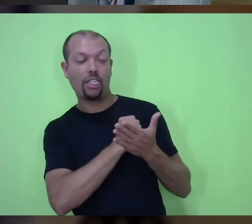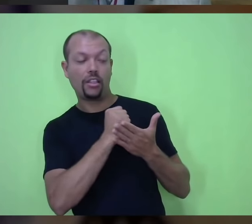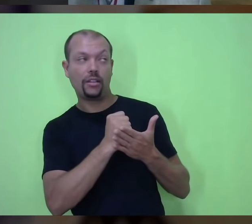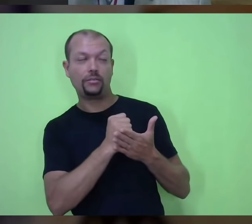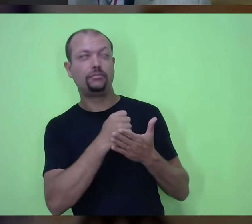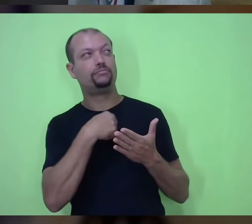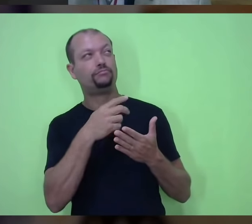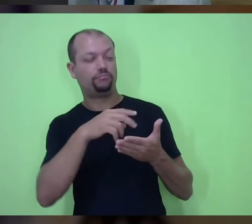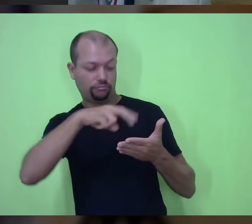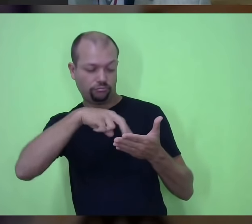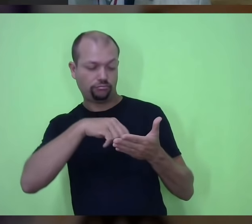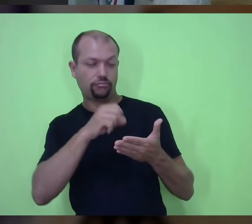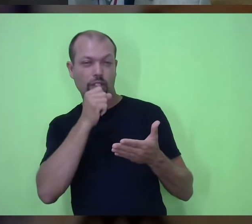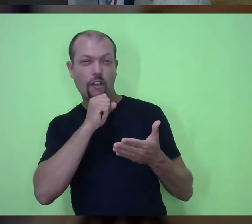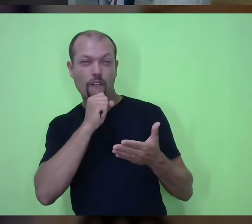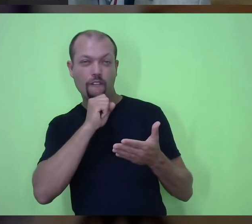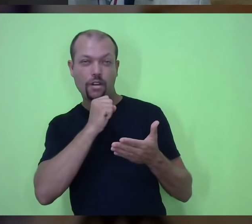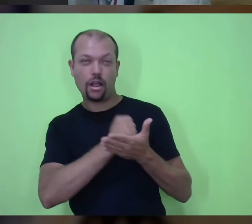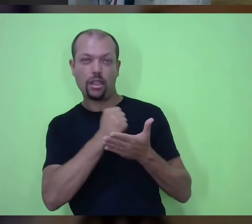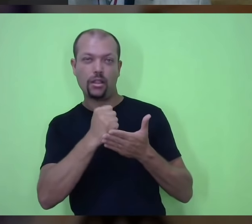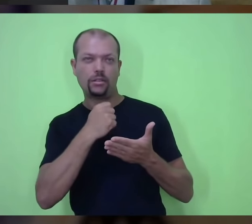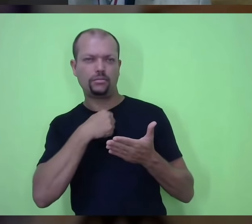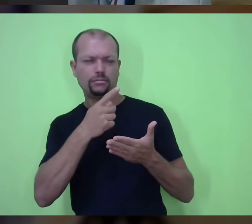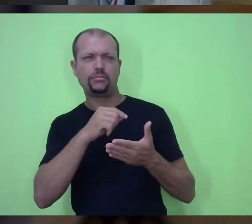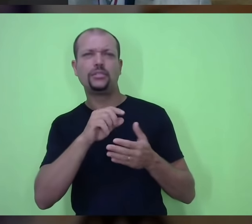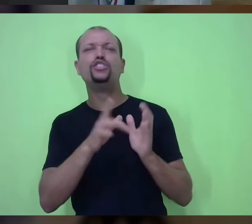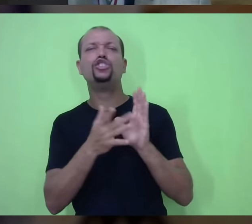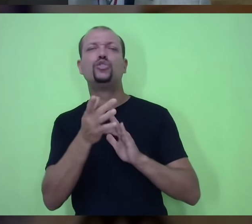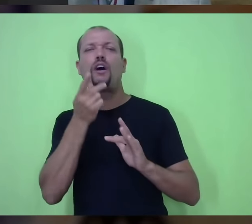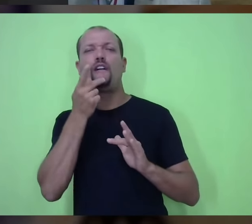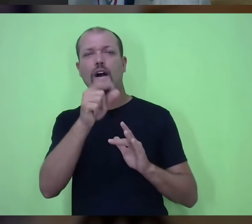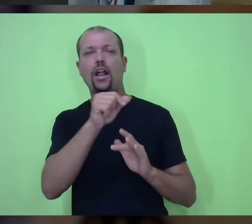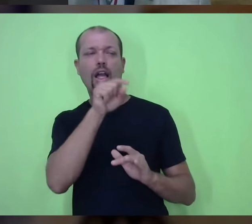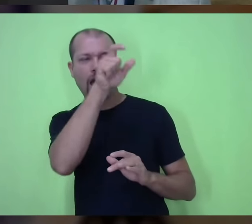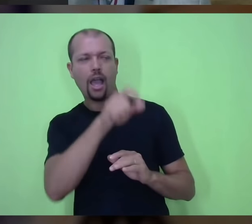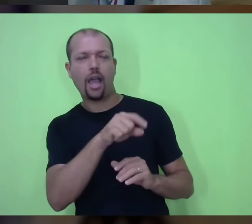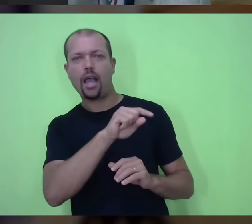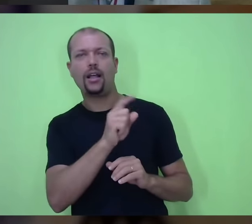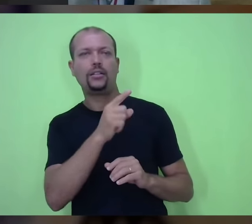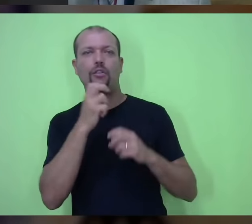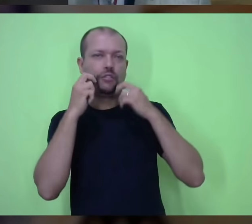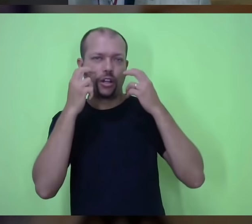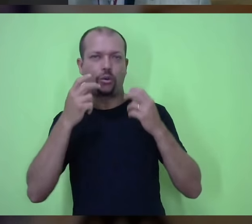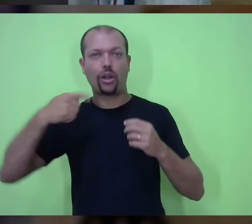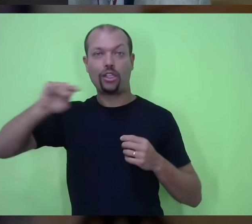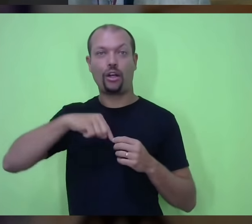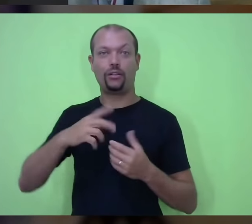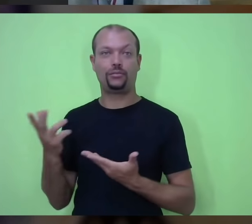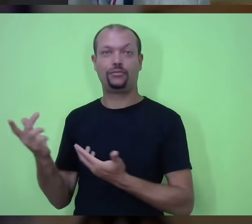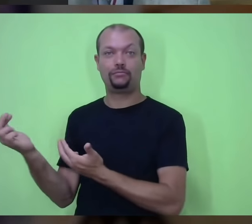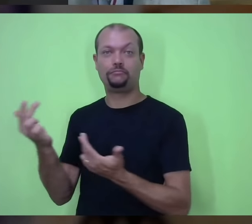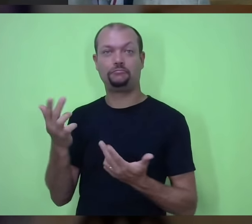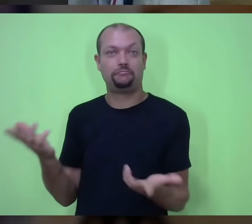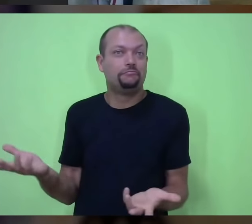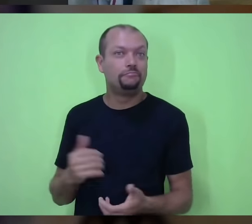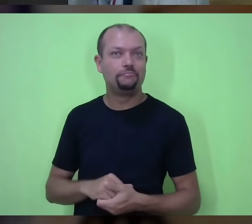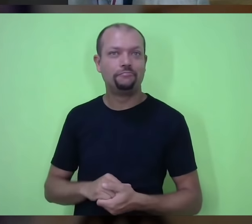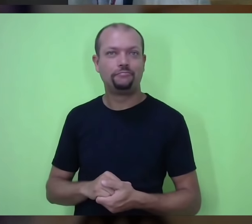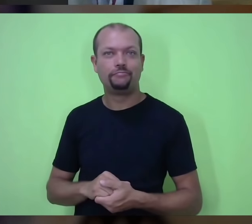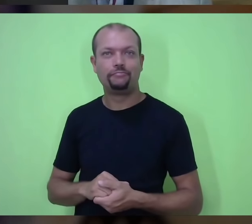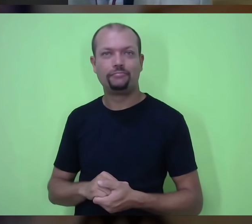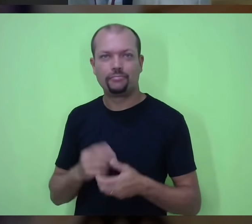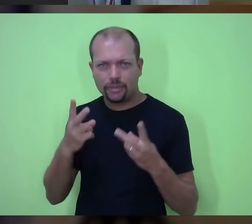uma frase do próprio Cristo, dizendo que ele não se envergonha de ser chamado seus irmãos.